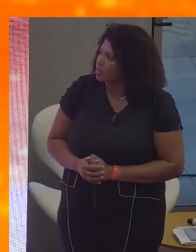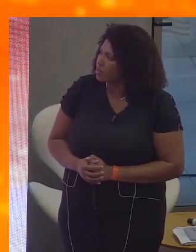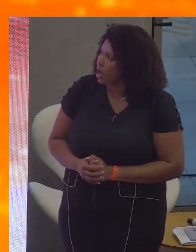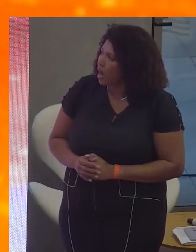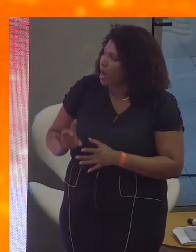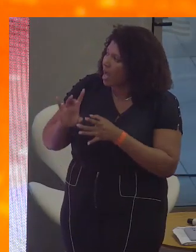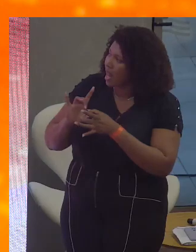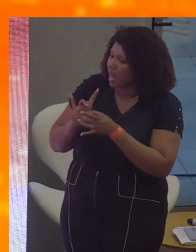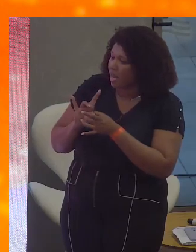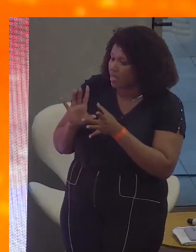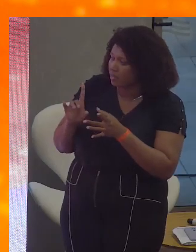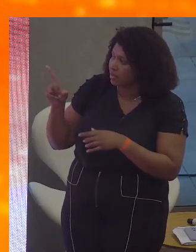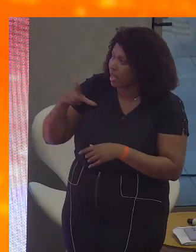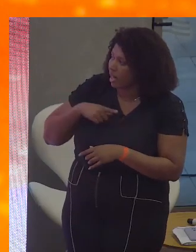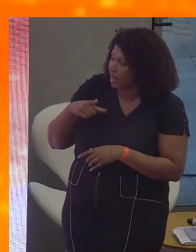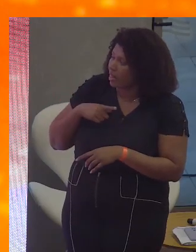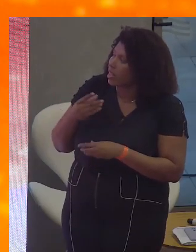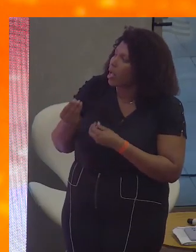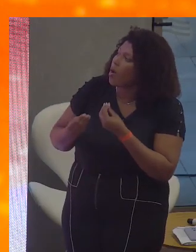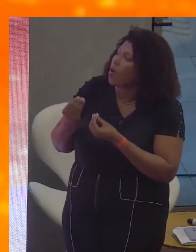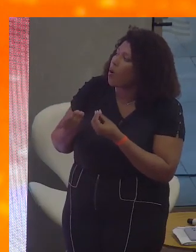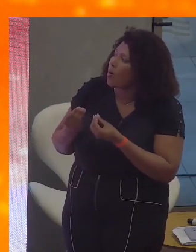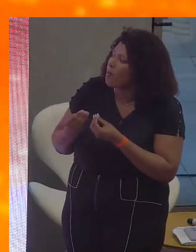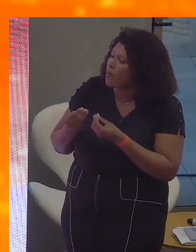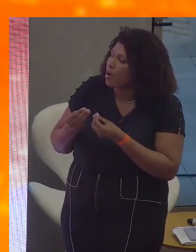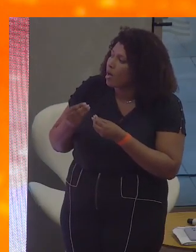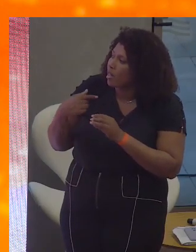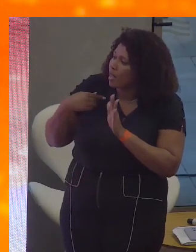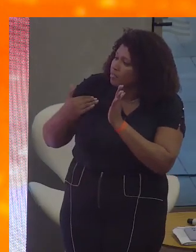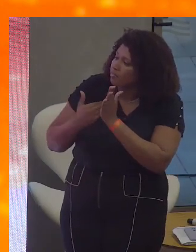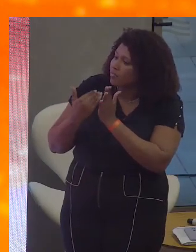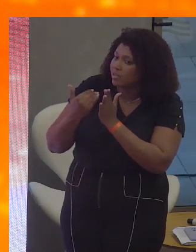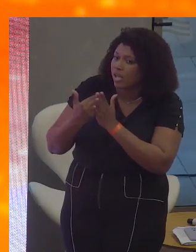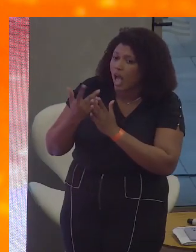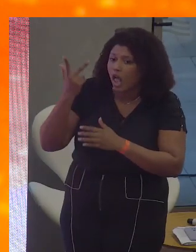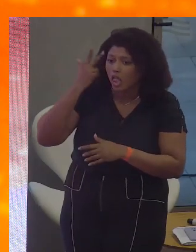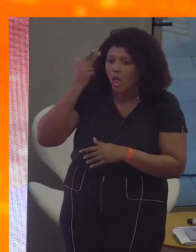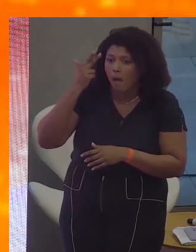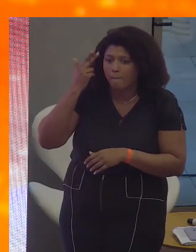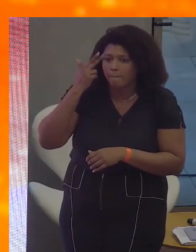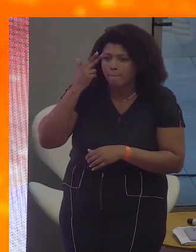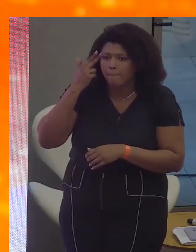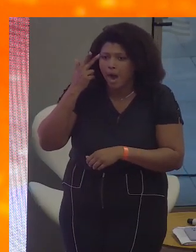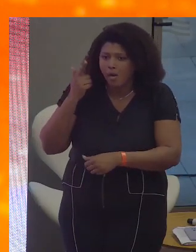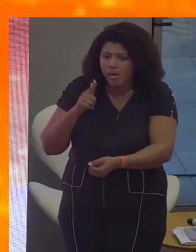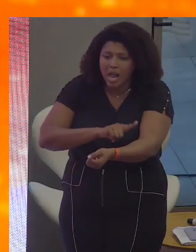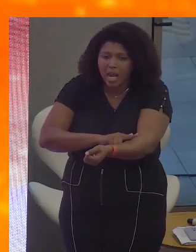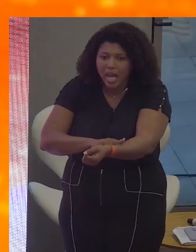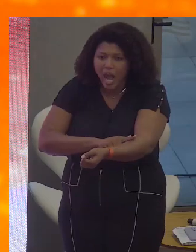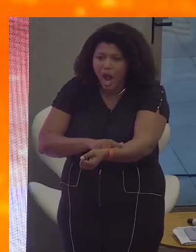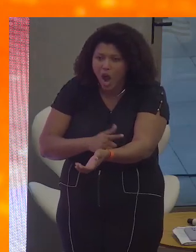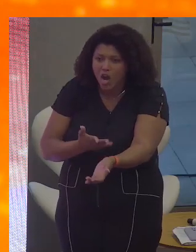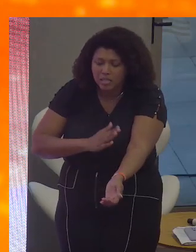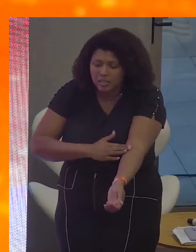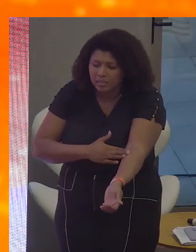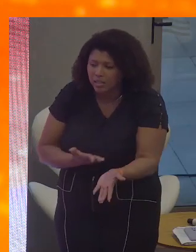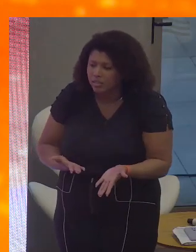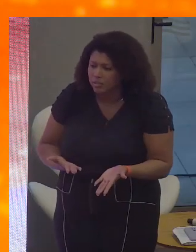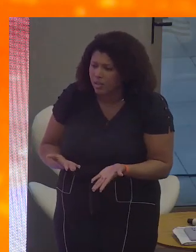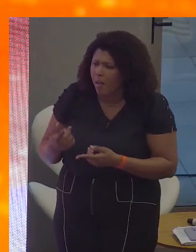Níveis, ele tem como alegação níveis normais de glicose no sangue. Por que foi permitido a esse